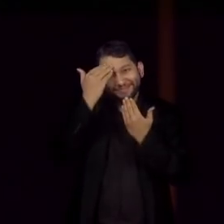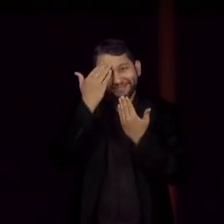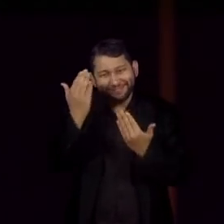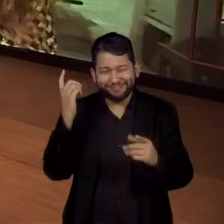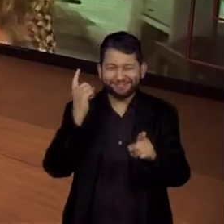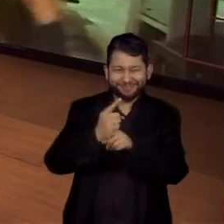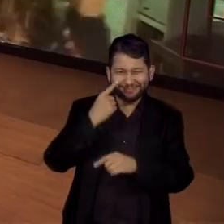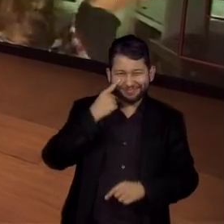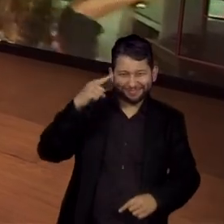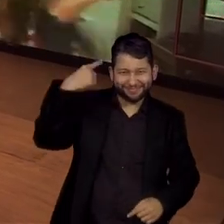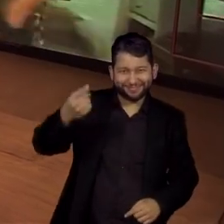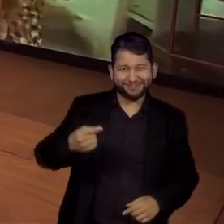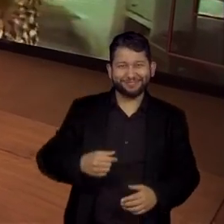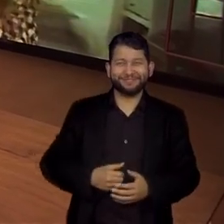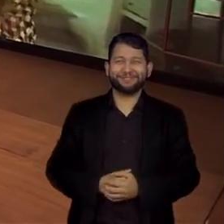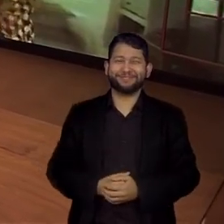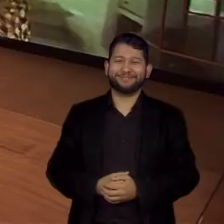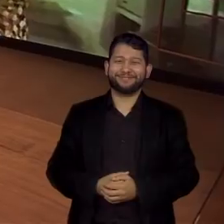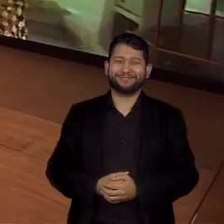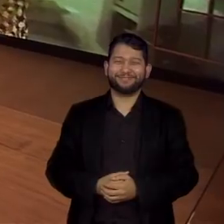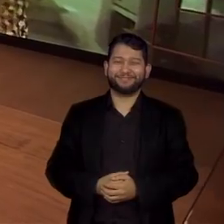lá.